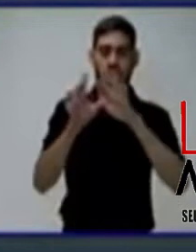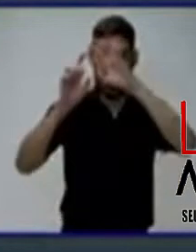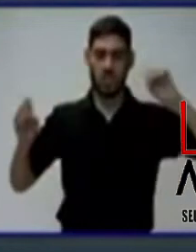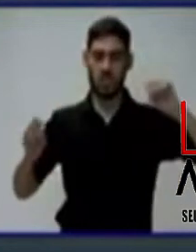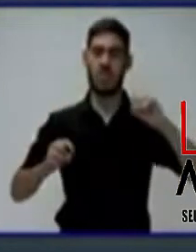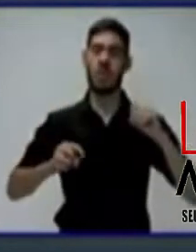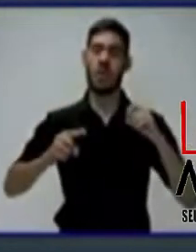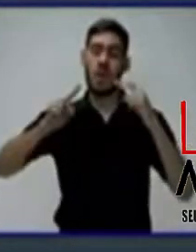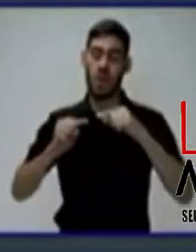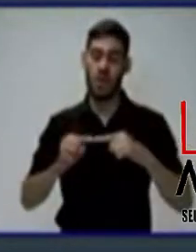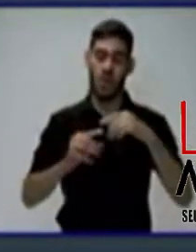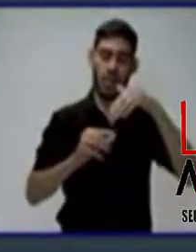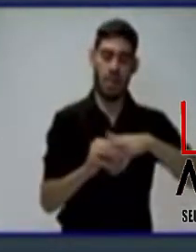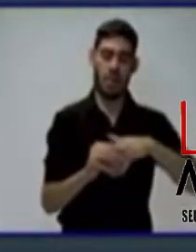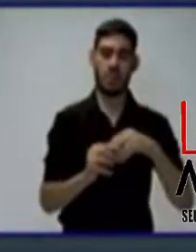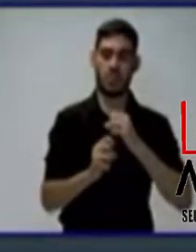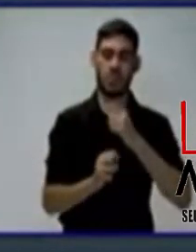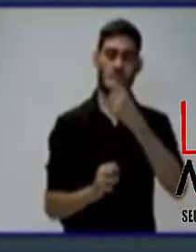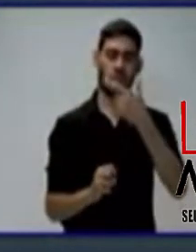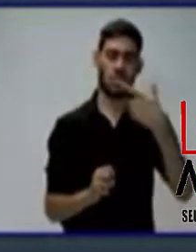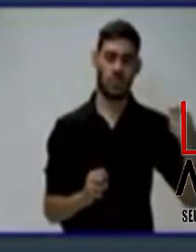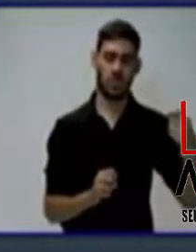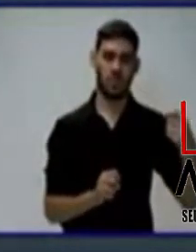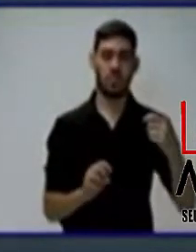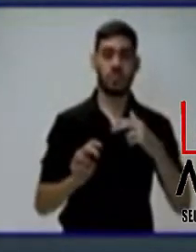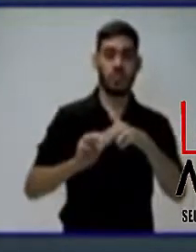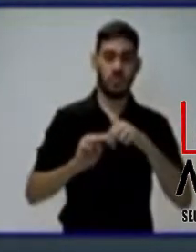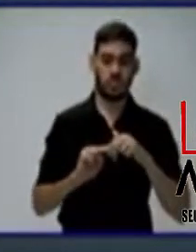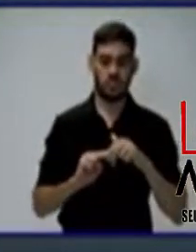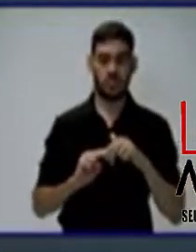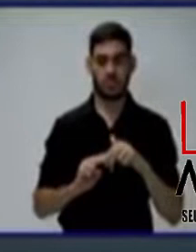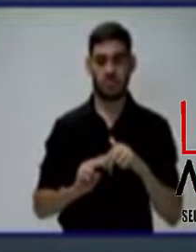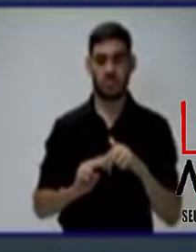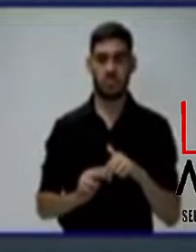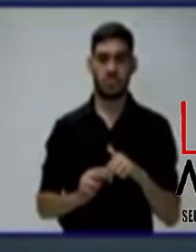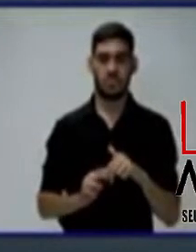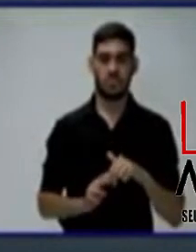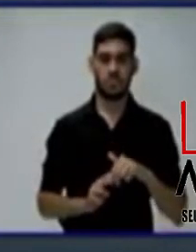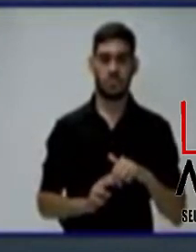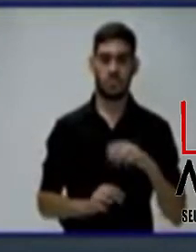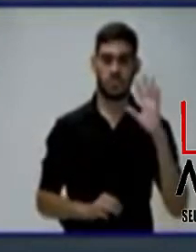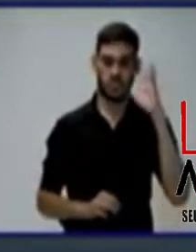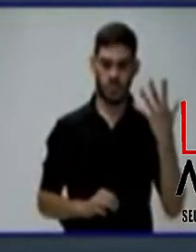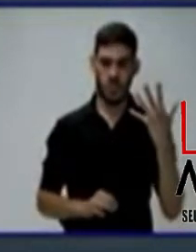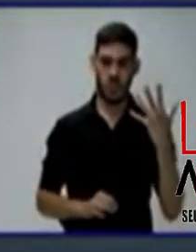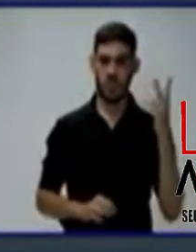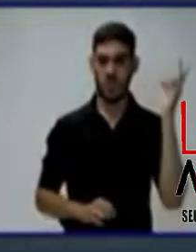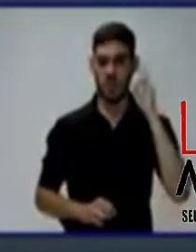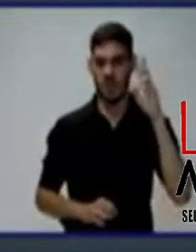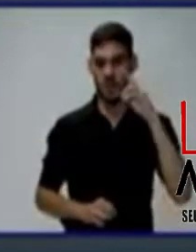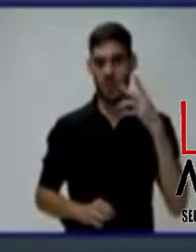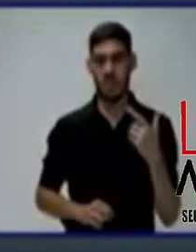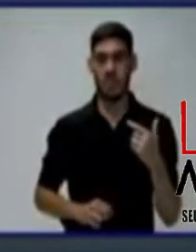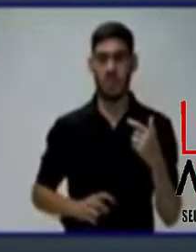de 2020. E, portanto, na solução do caso concreto, não